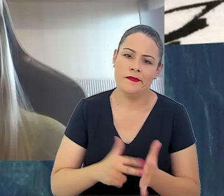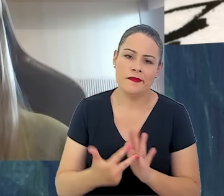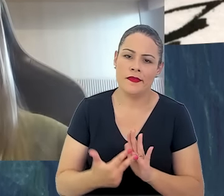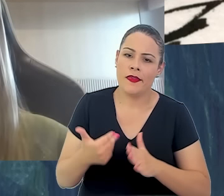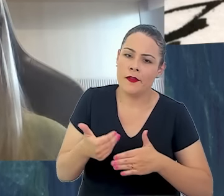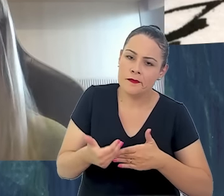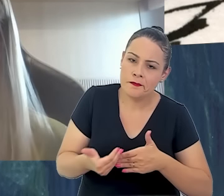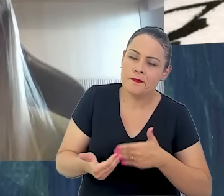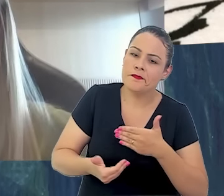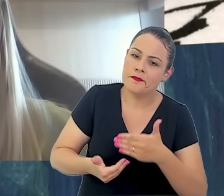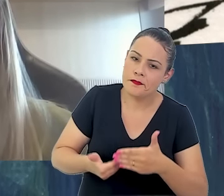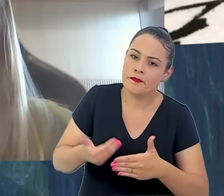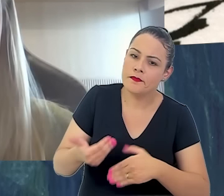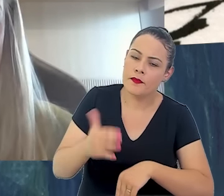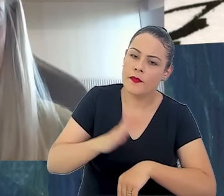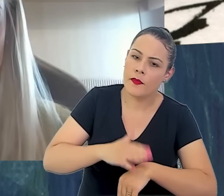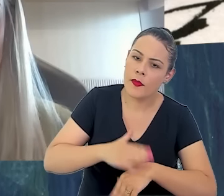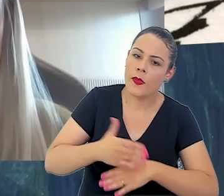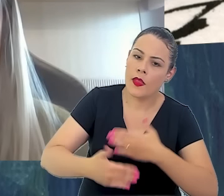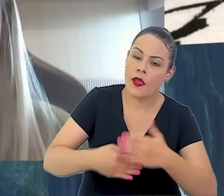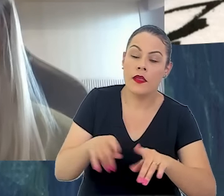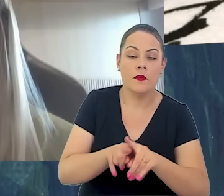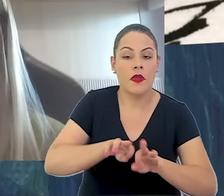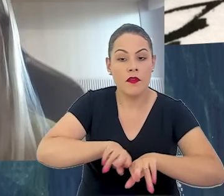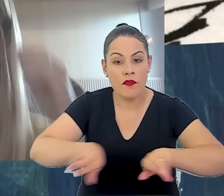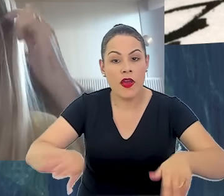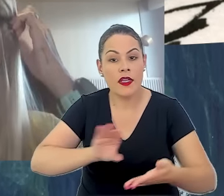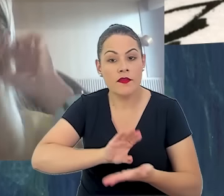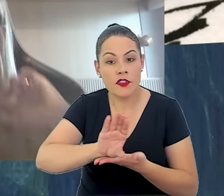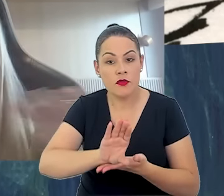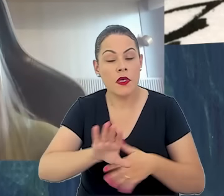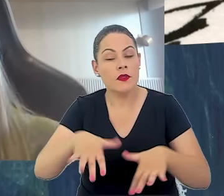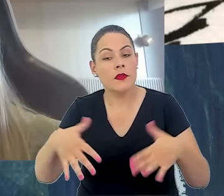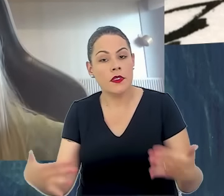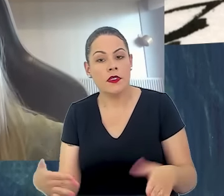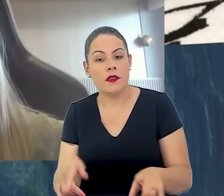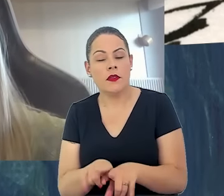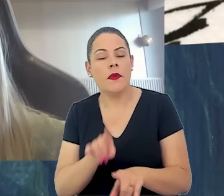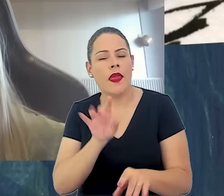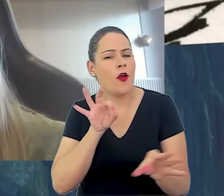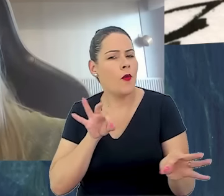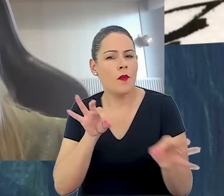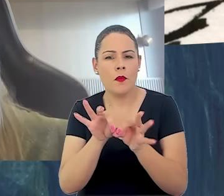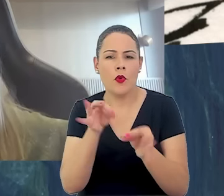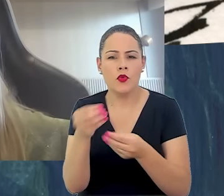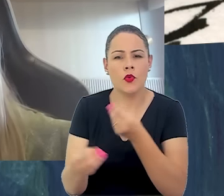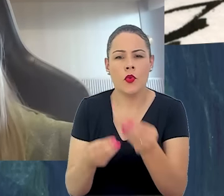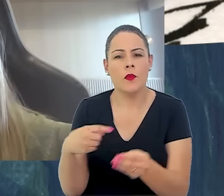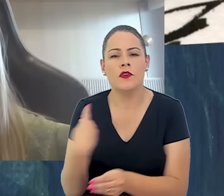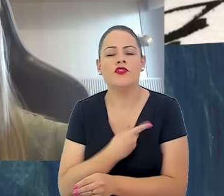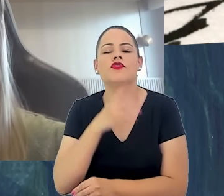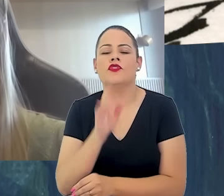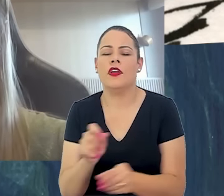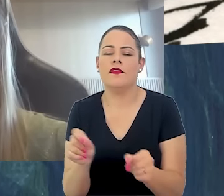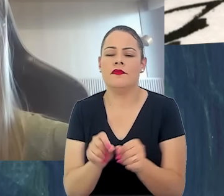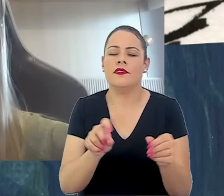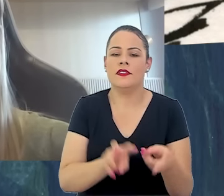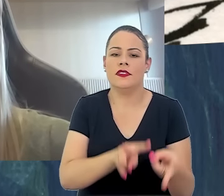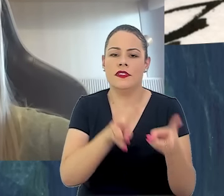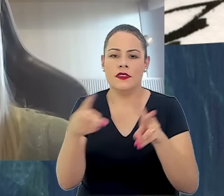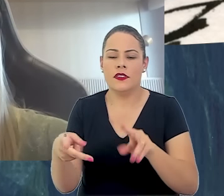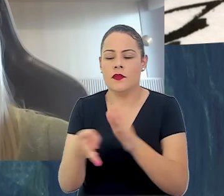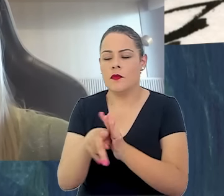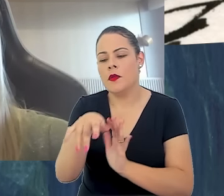passo que leva tempo, leva investimento, etc. Então esse é um ponto assim de como a gente faz essa